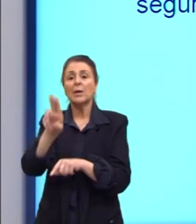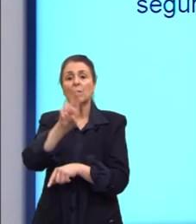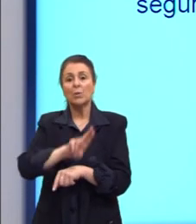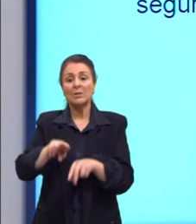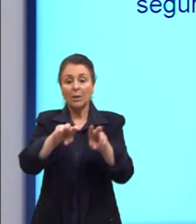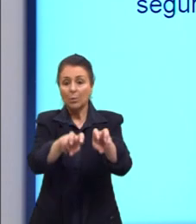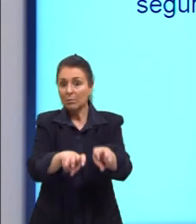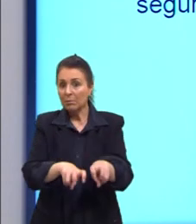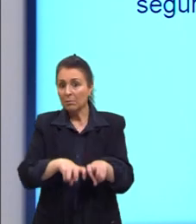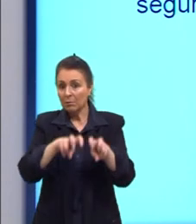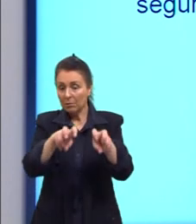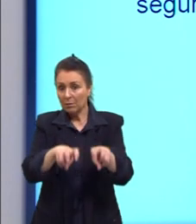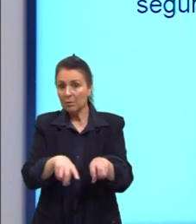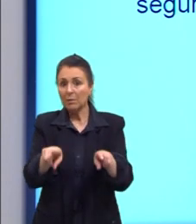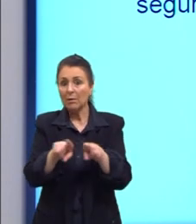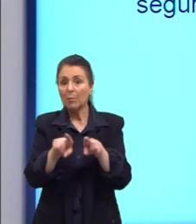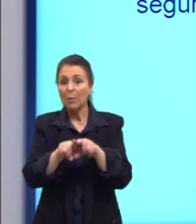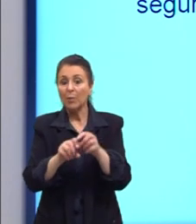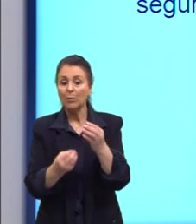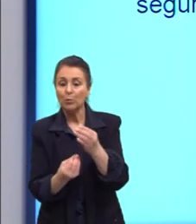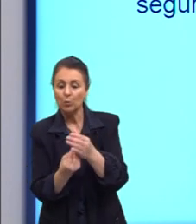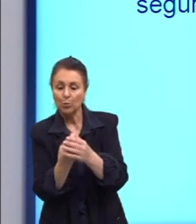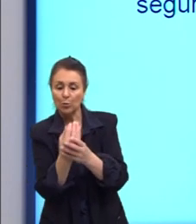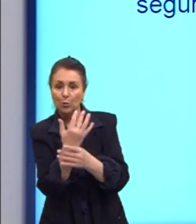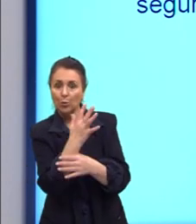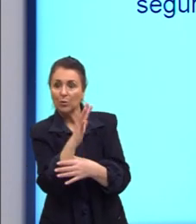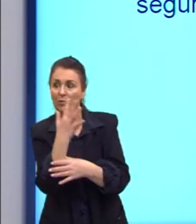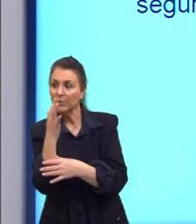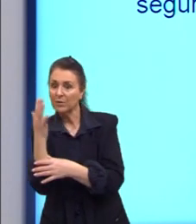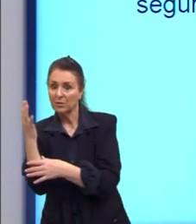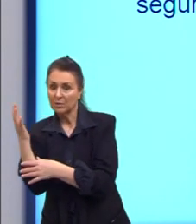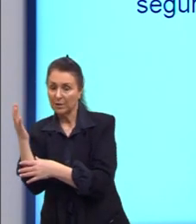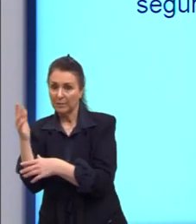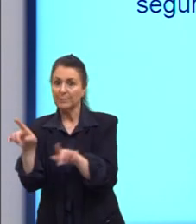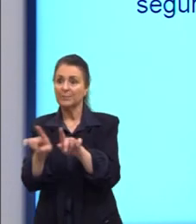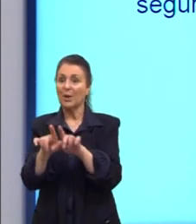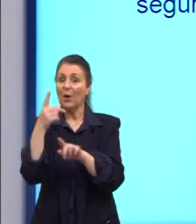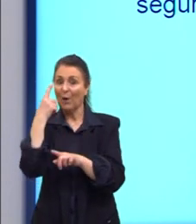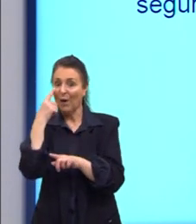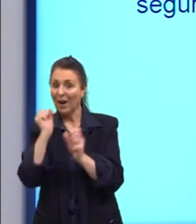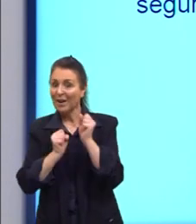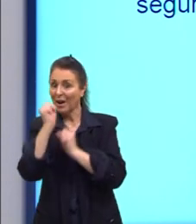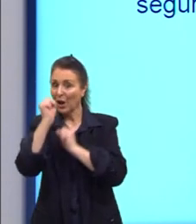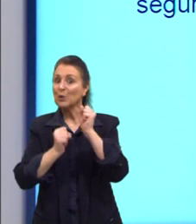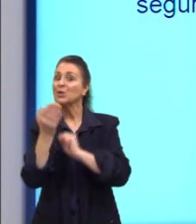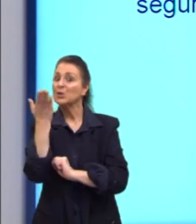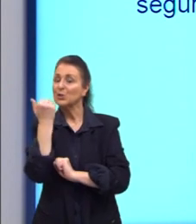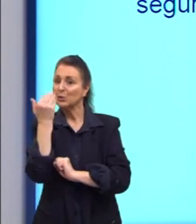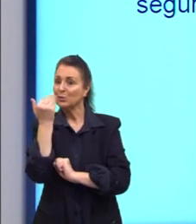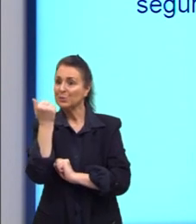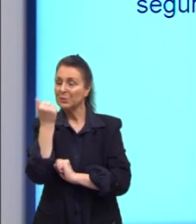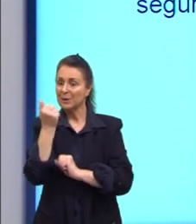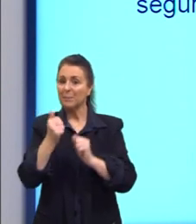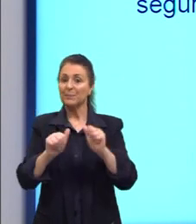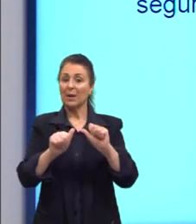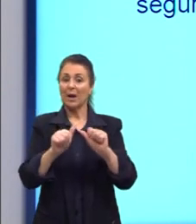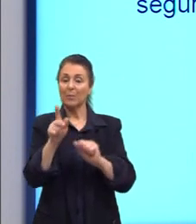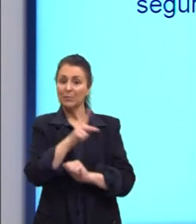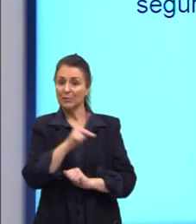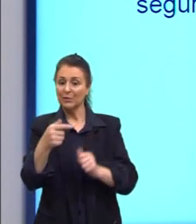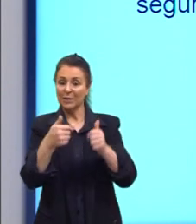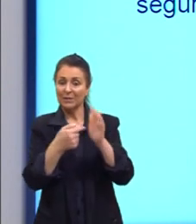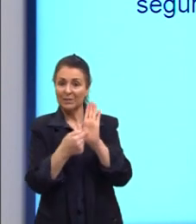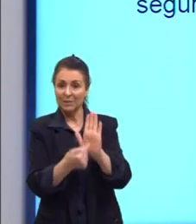conservação de vegetais pai aqui na indústria de alimentos né até trouxe uma imagem da questão de que são alimentos